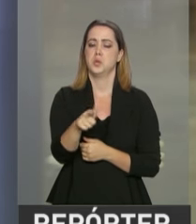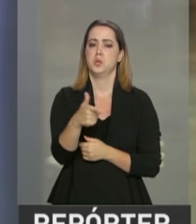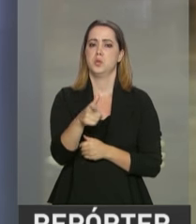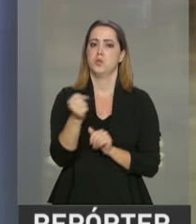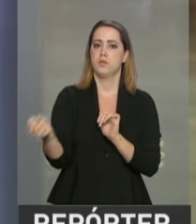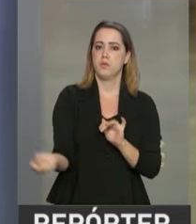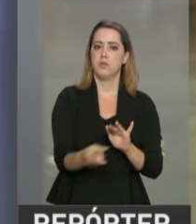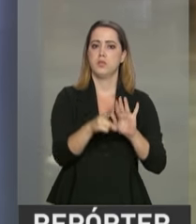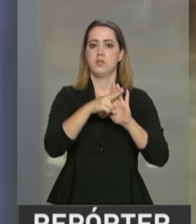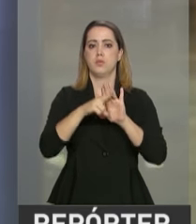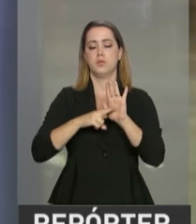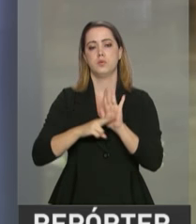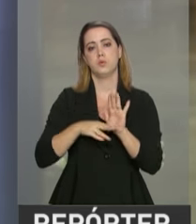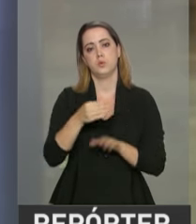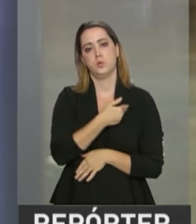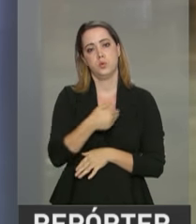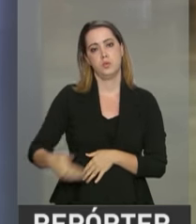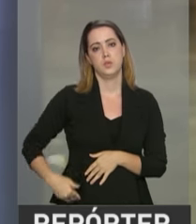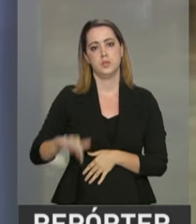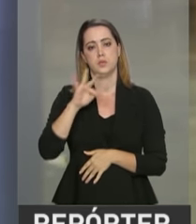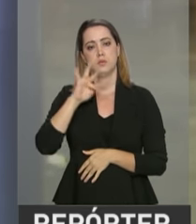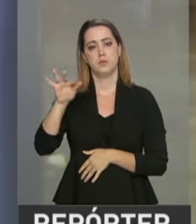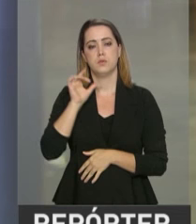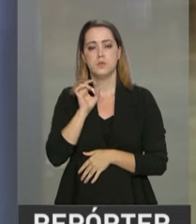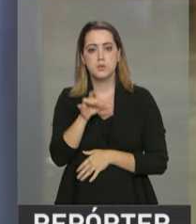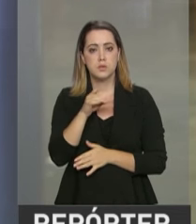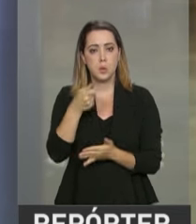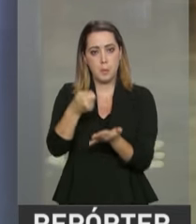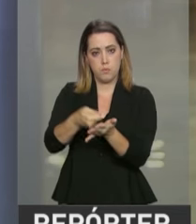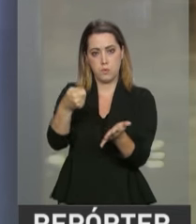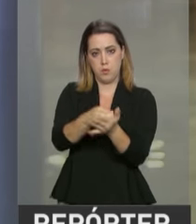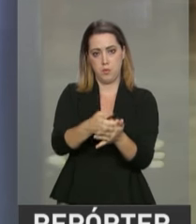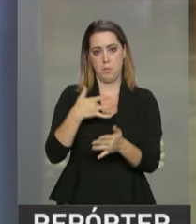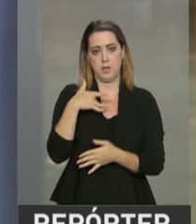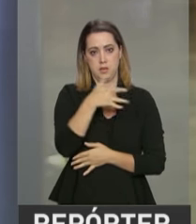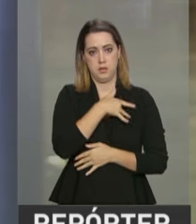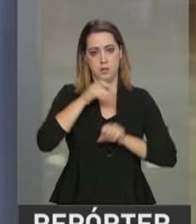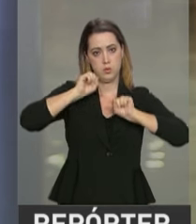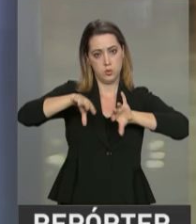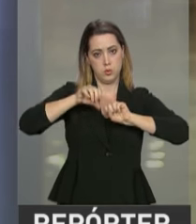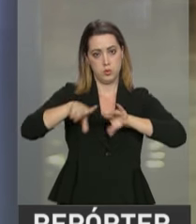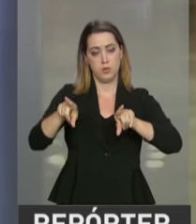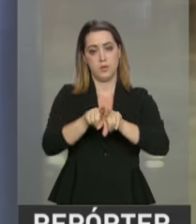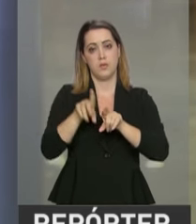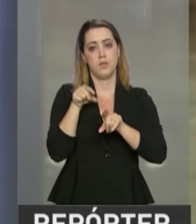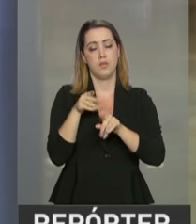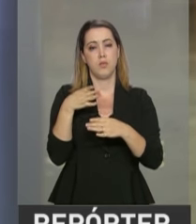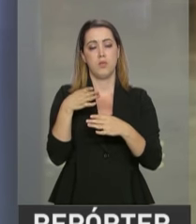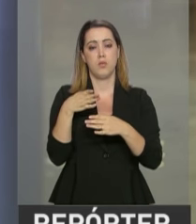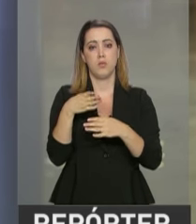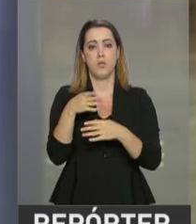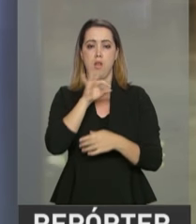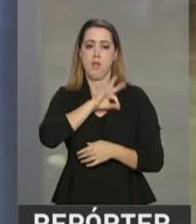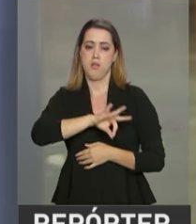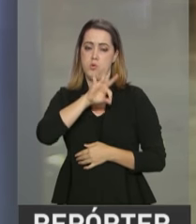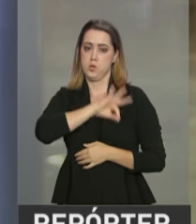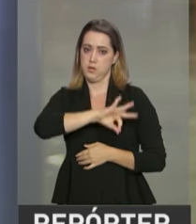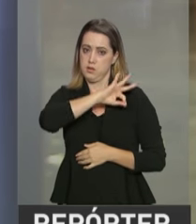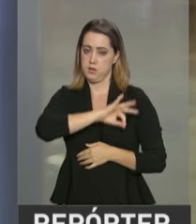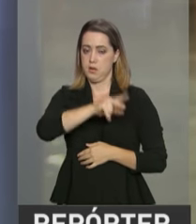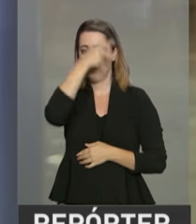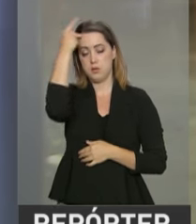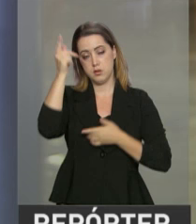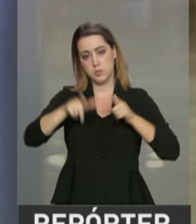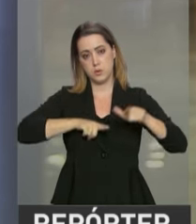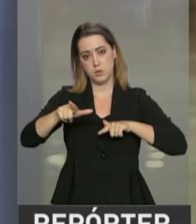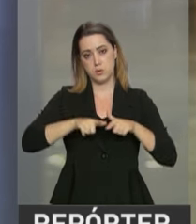governo federal só vai conseguir pagar as despesas com saúde e educação, que são obrigatórias, a folha do funcionalismo público